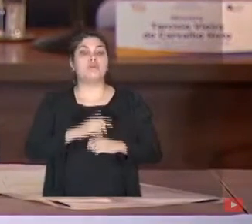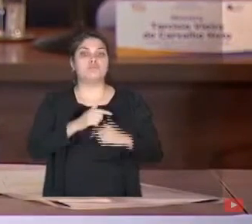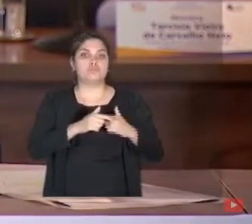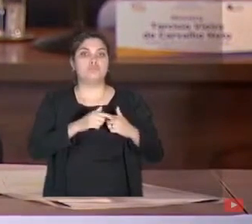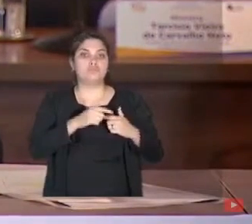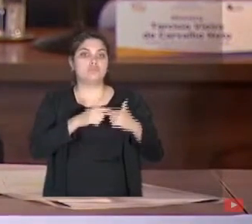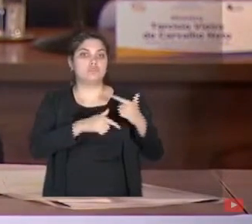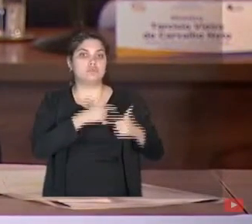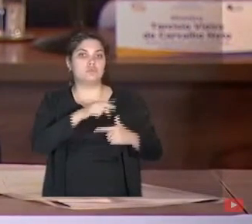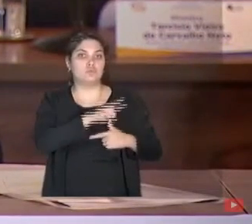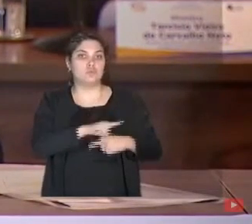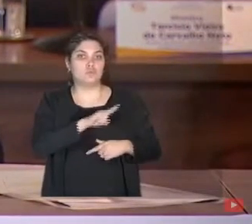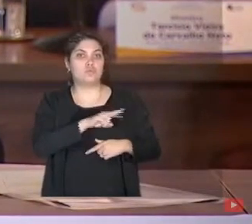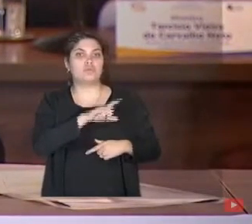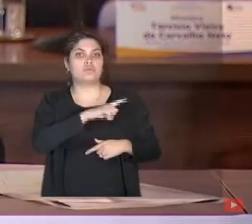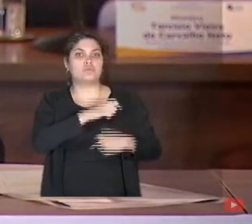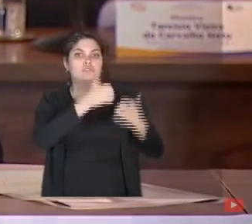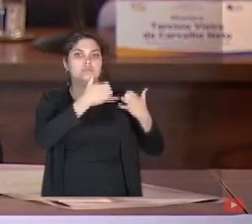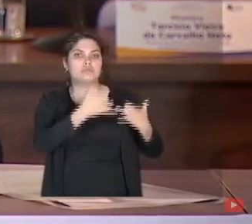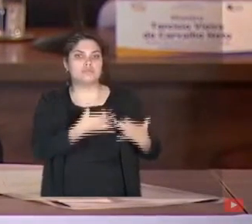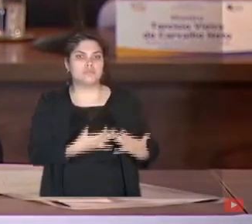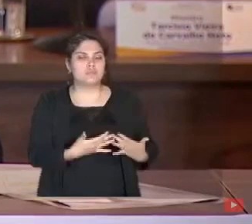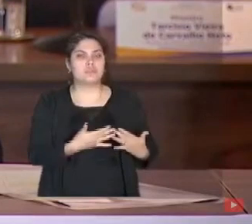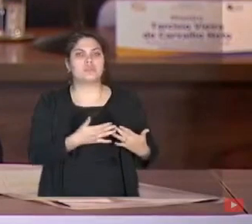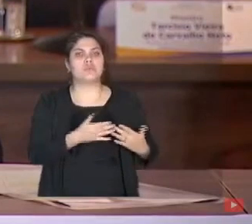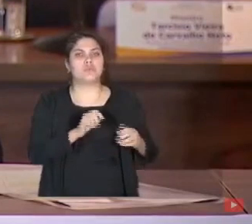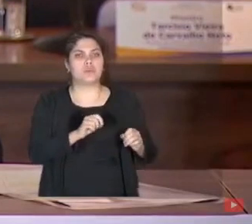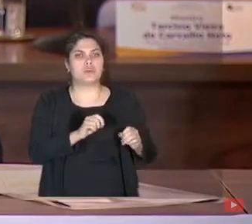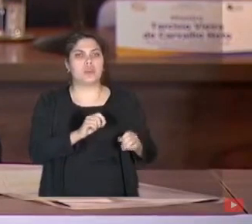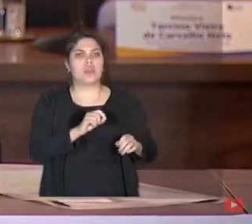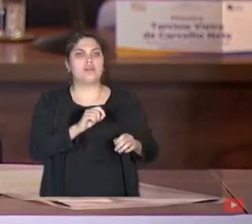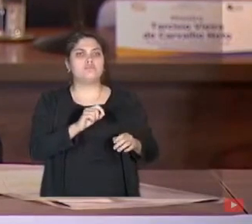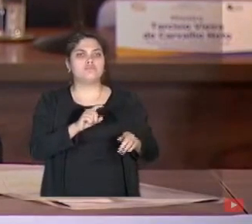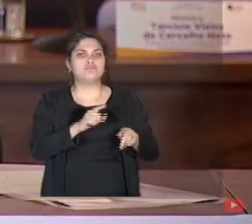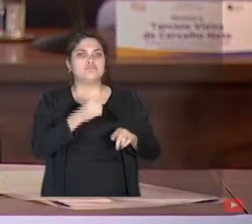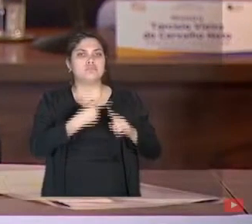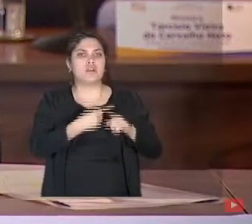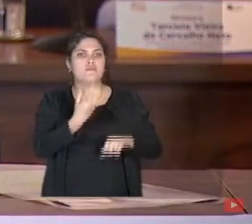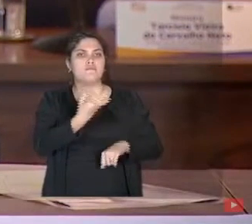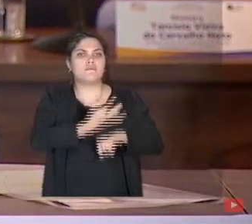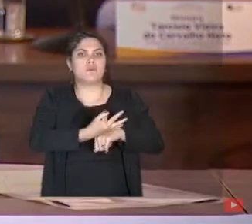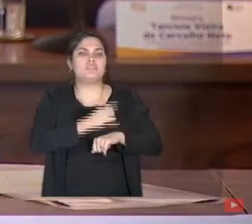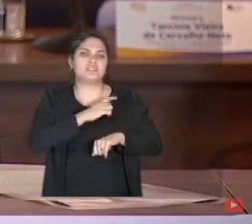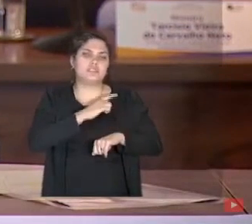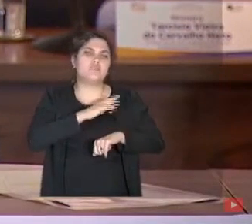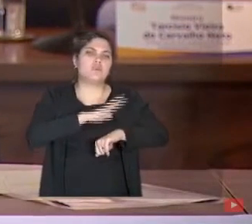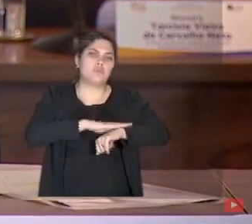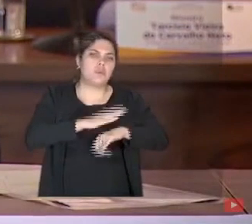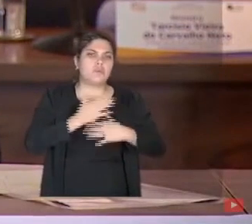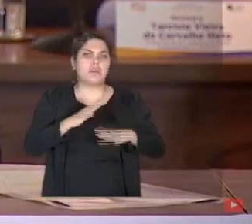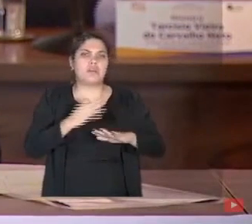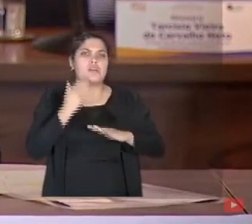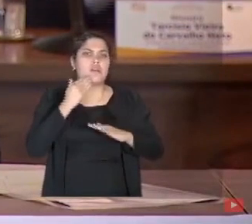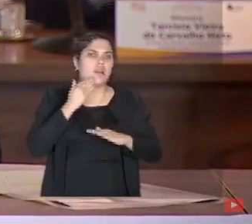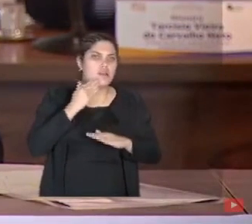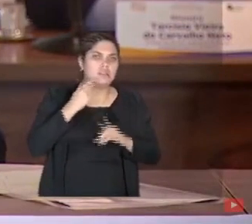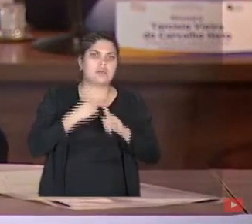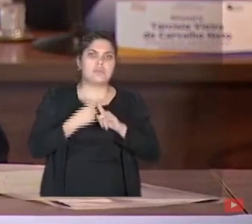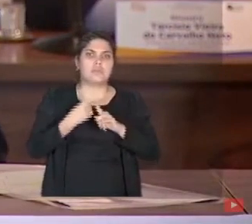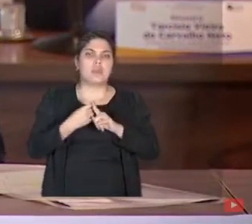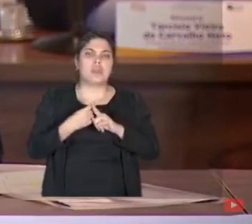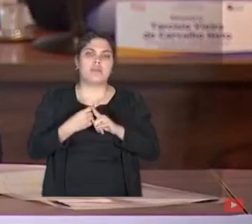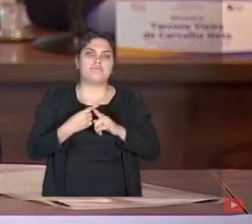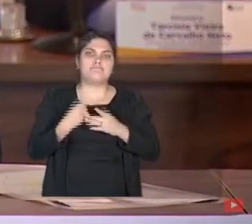funcionalidade para a justificativa de ausência enfrentou momentos de instabilidade e de